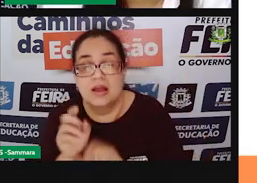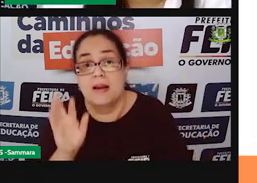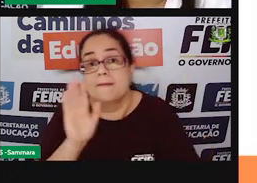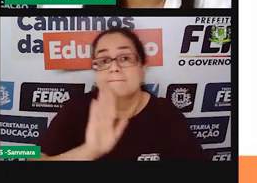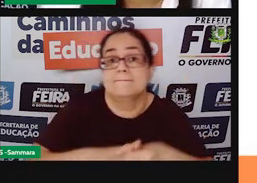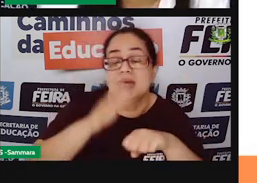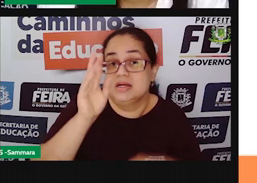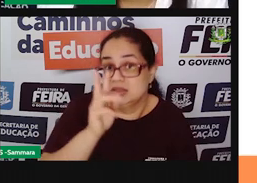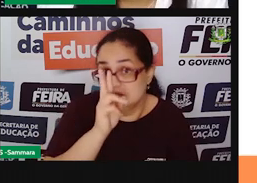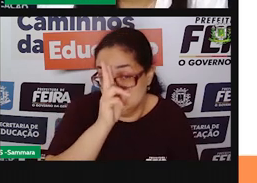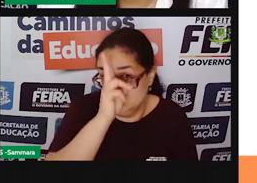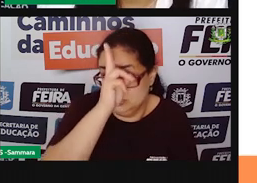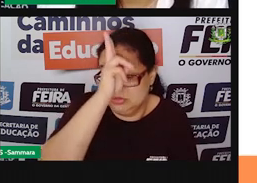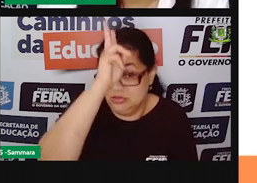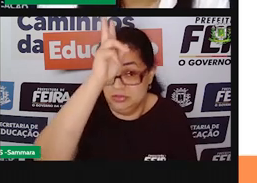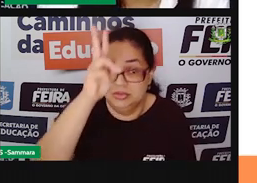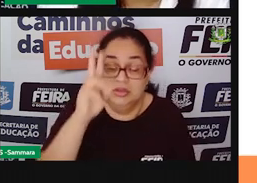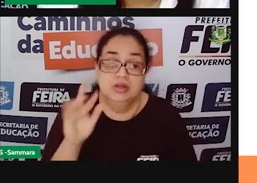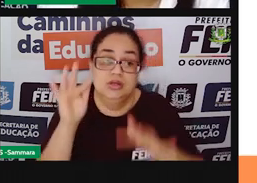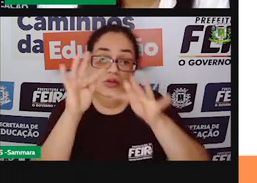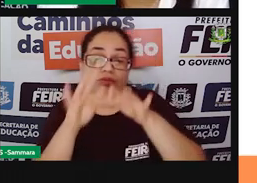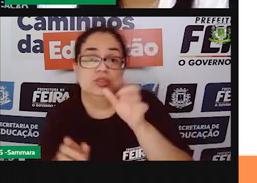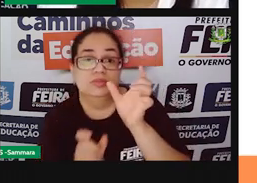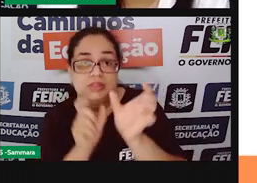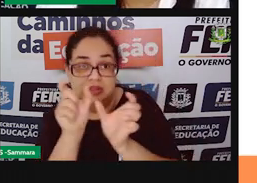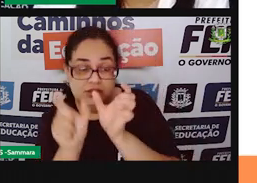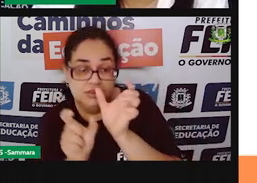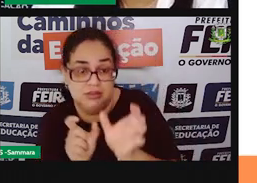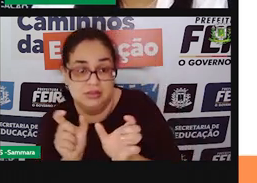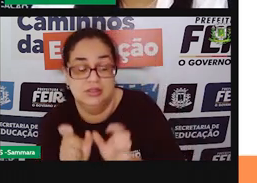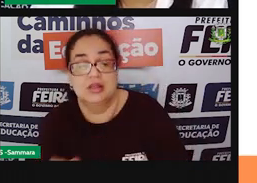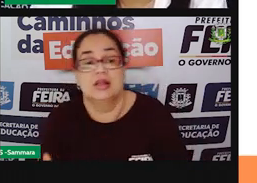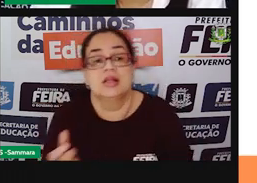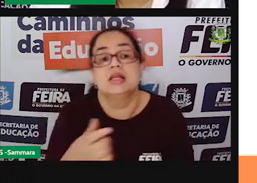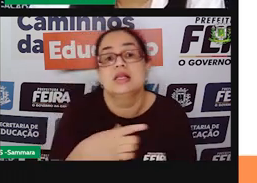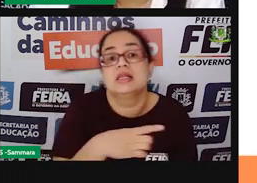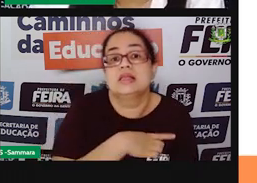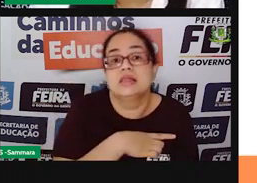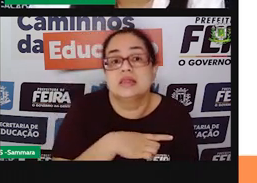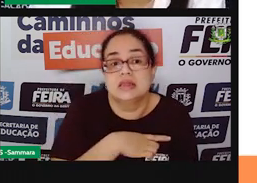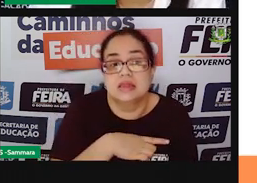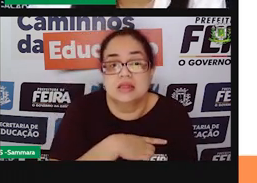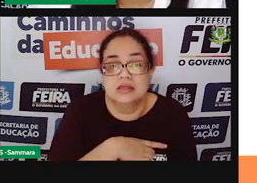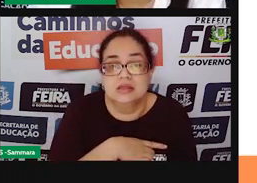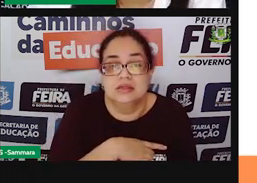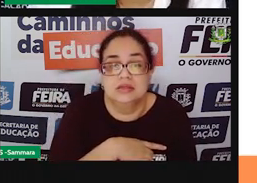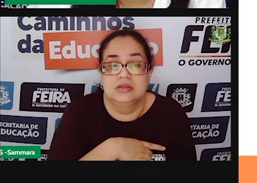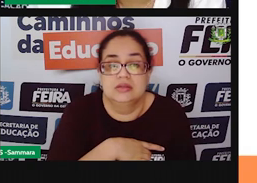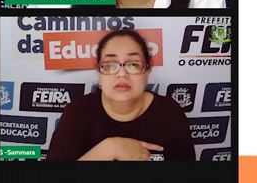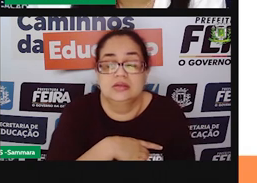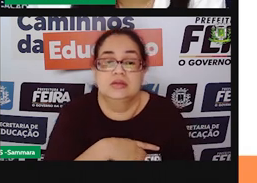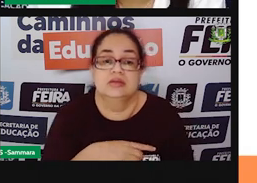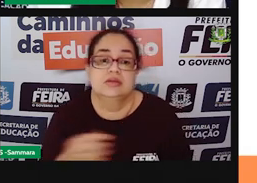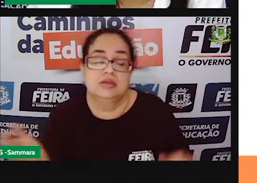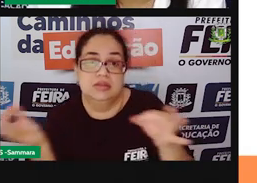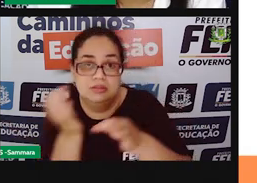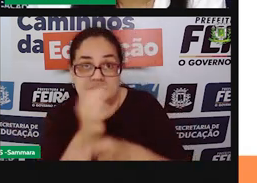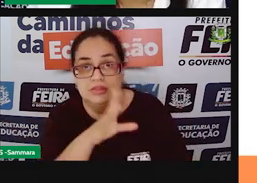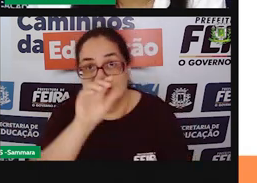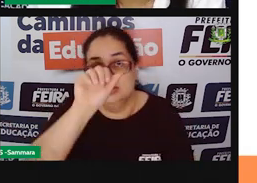mais intensidade é a última sílaba, que corresponde justamente à sílaba onde a terminação